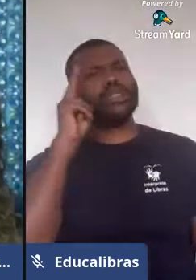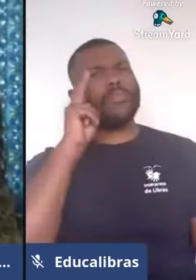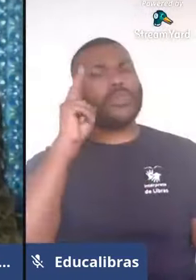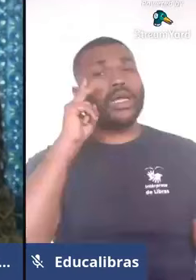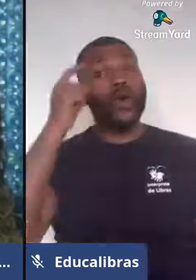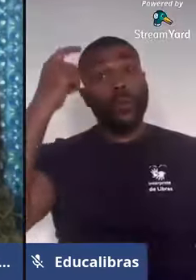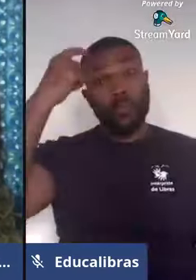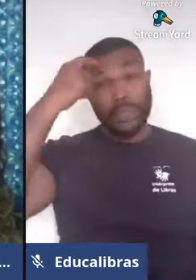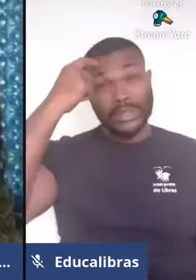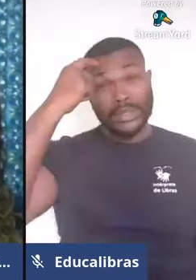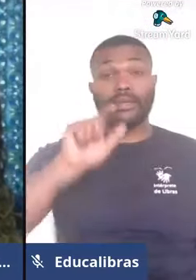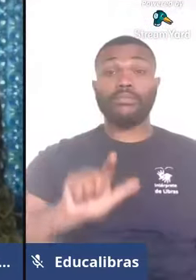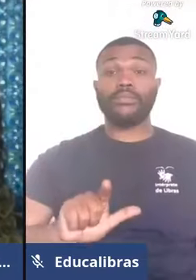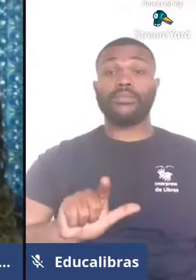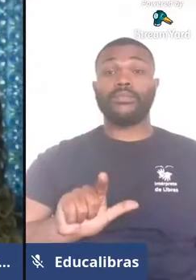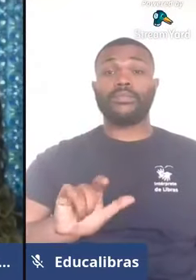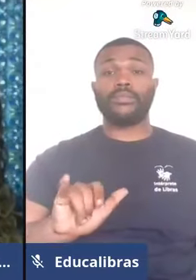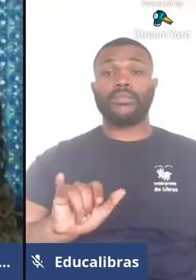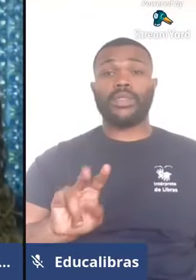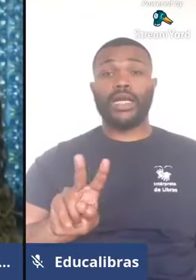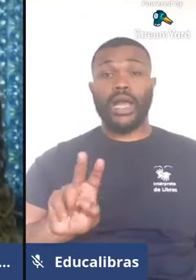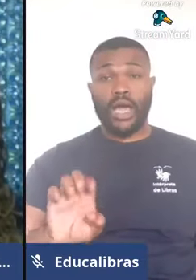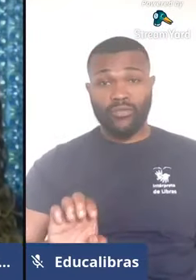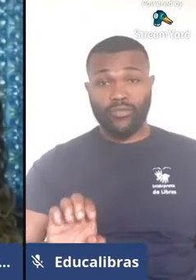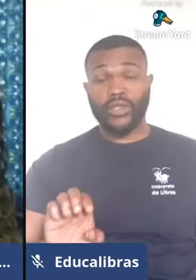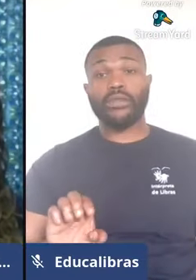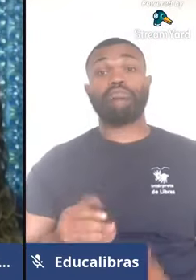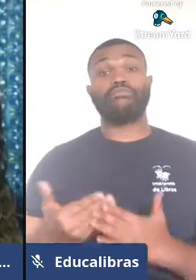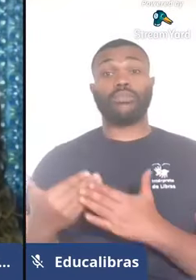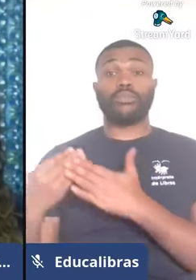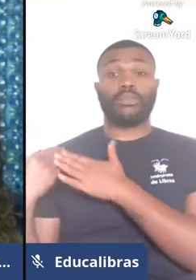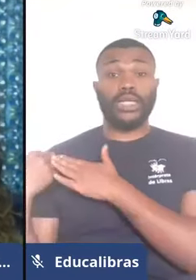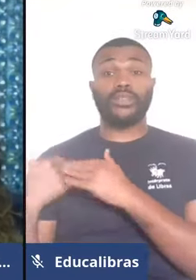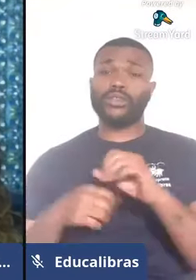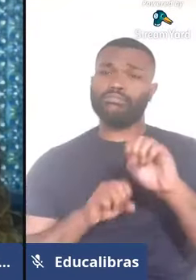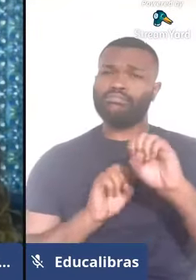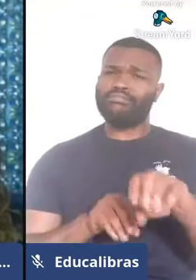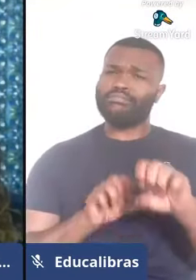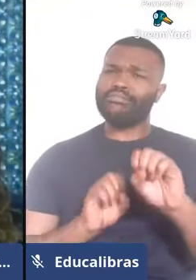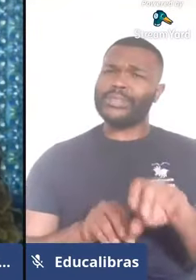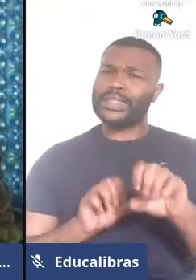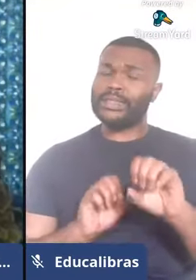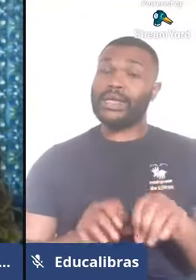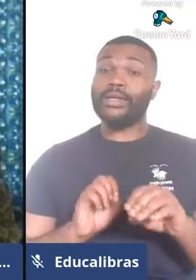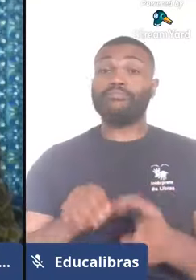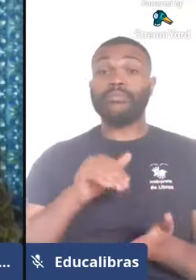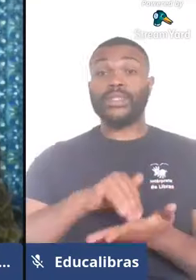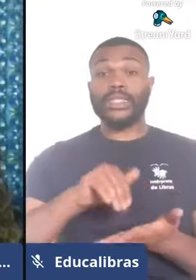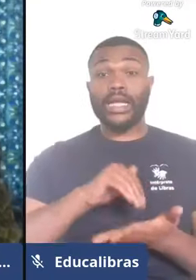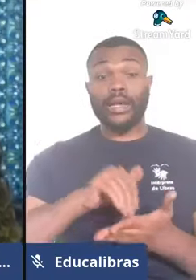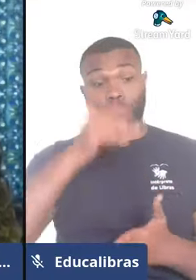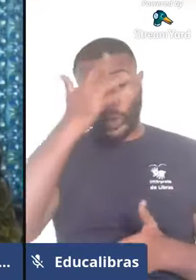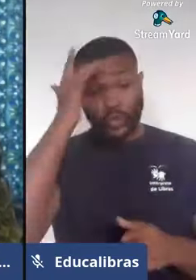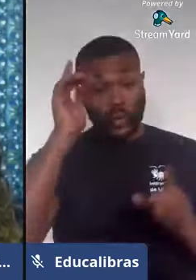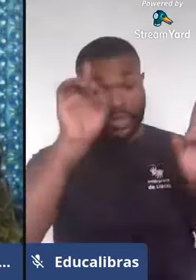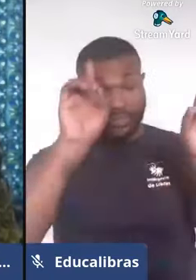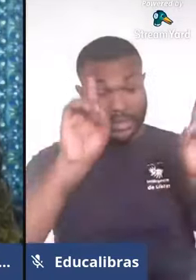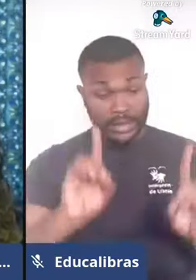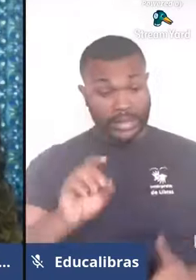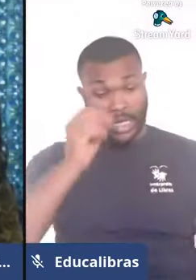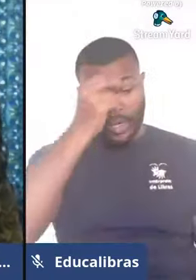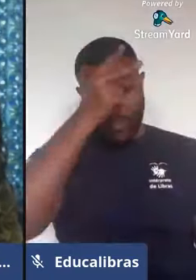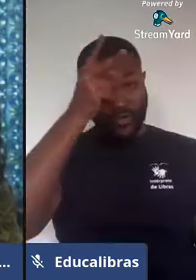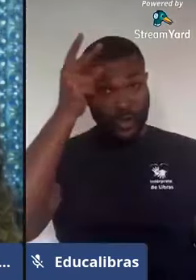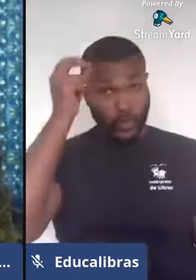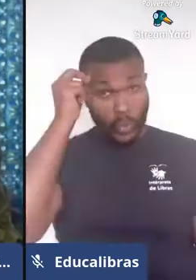que é esse papel educativo, né? A Secretaria da Pessoa com Deficiência Municipal, ela foi a primeira, para quem não sabe,